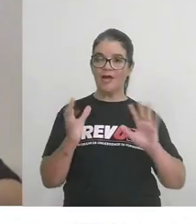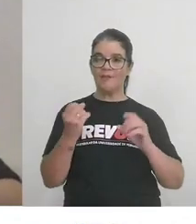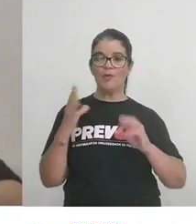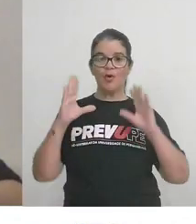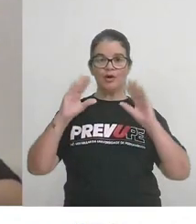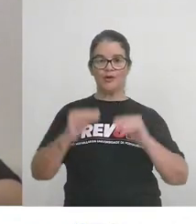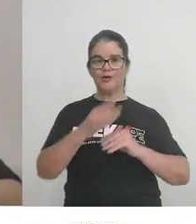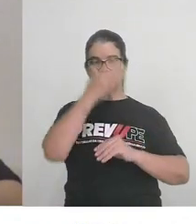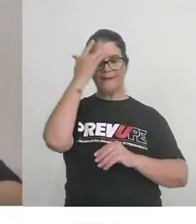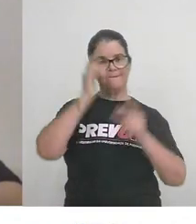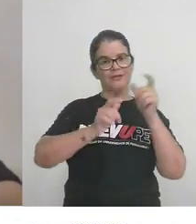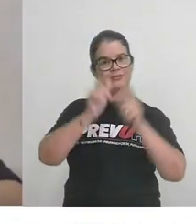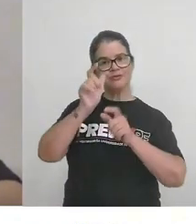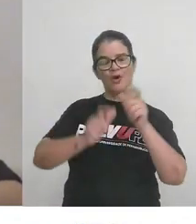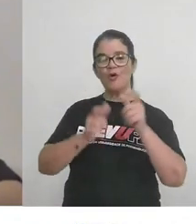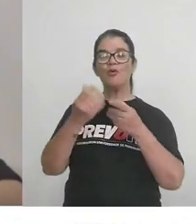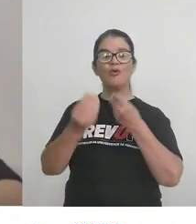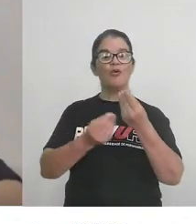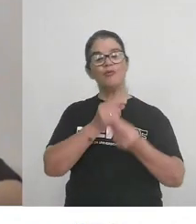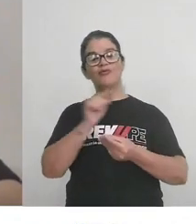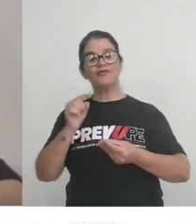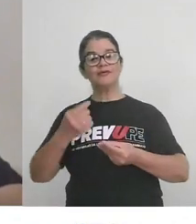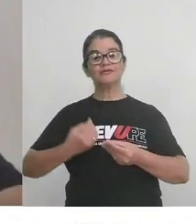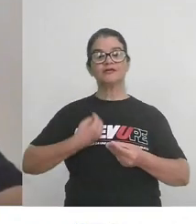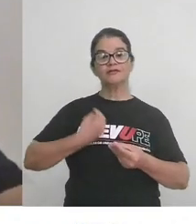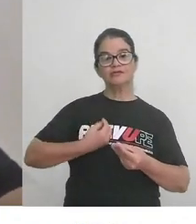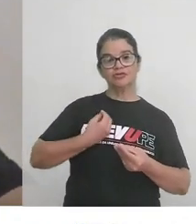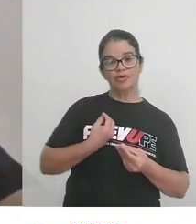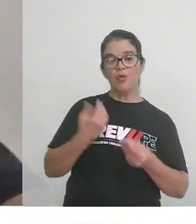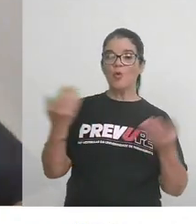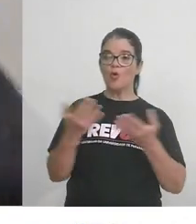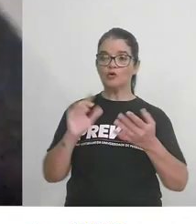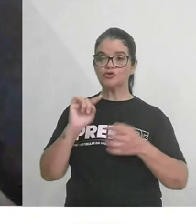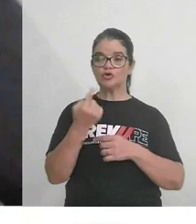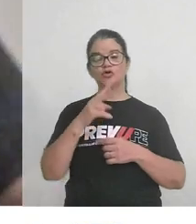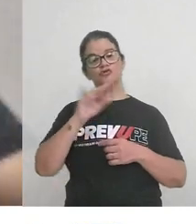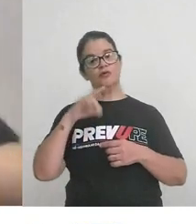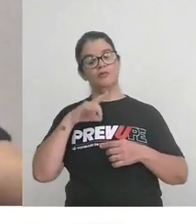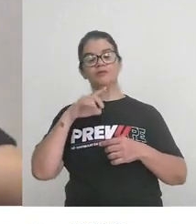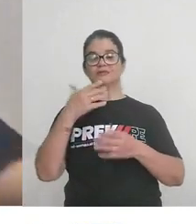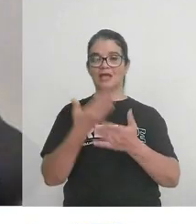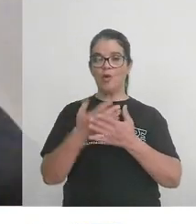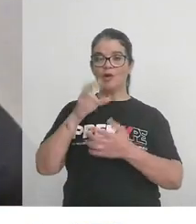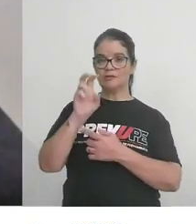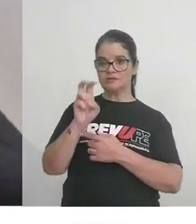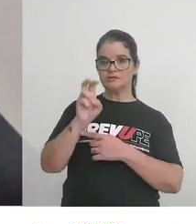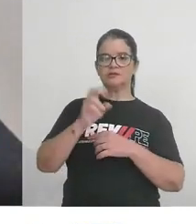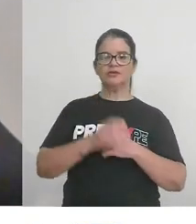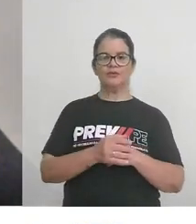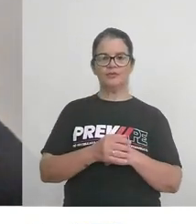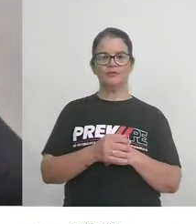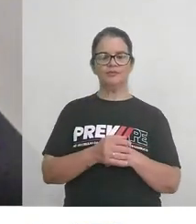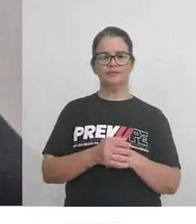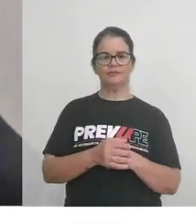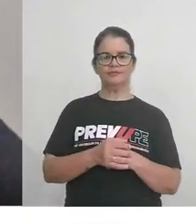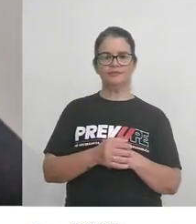Olá, boa noite, pessoal. Como estão vocês? Hoje nós iremos para a nossa aula 5